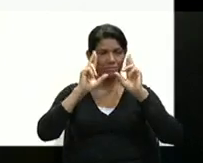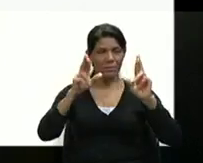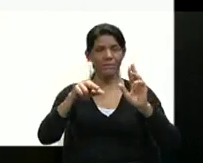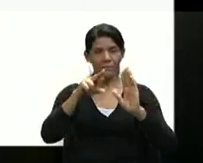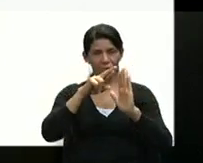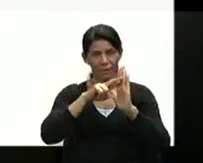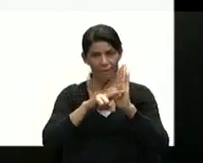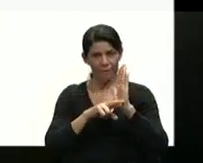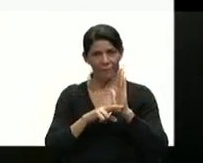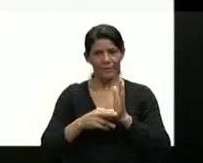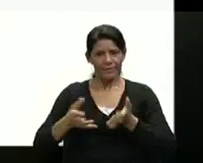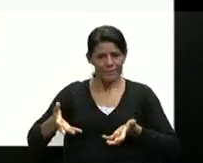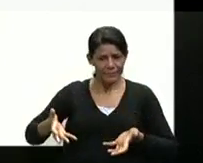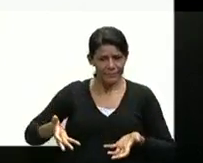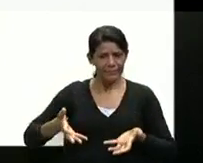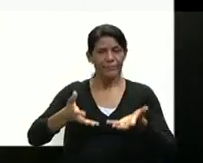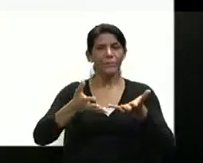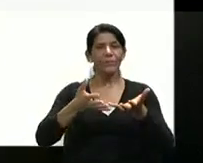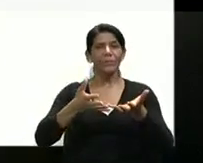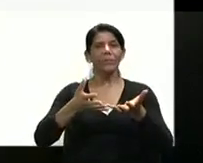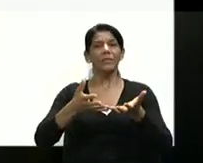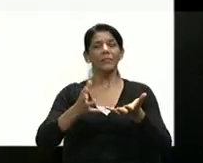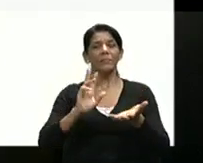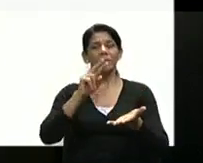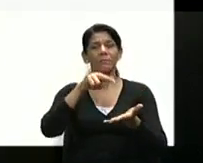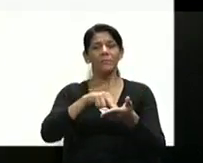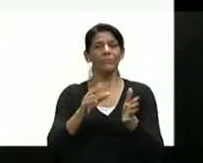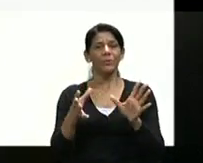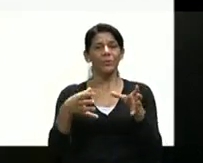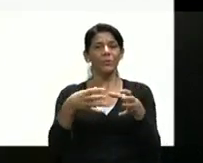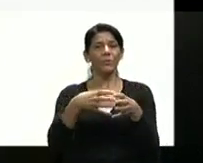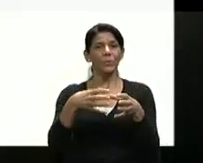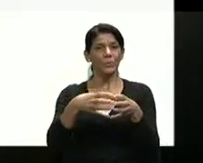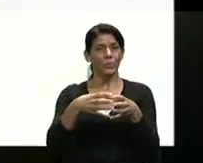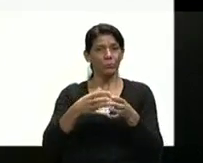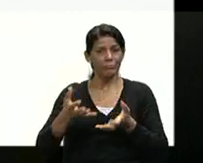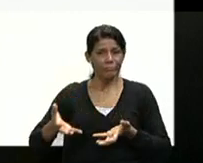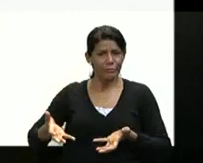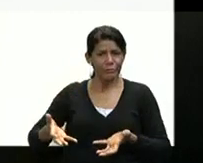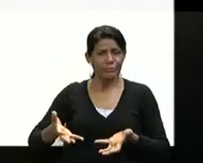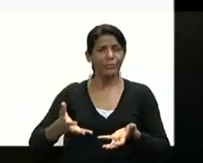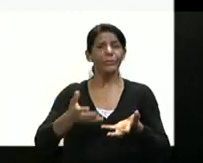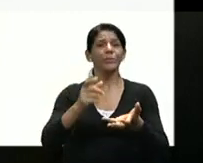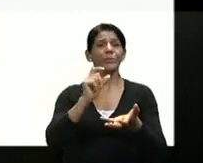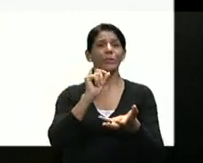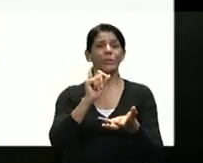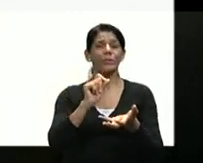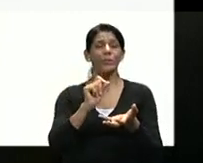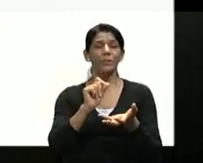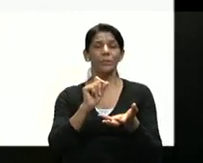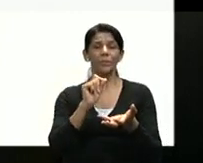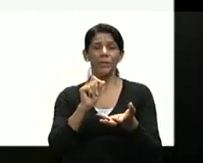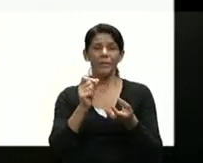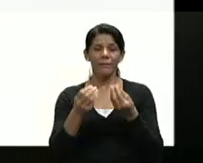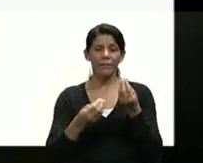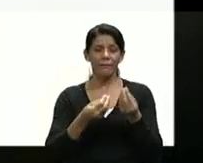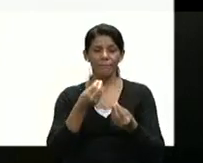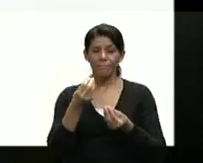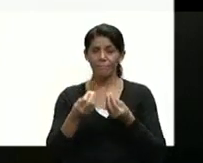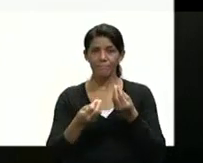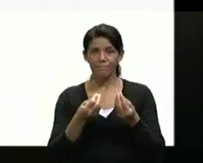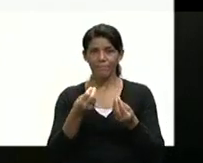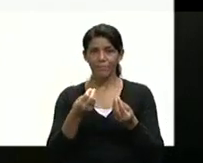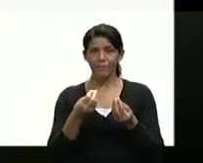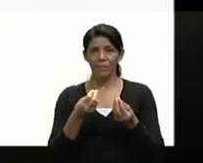regras, que estimulem a atuação em grupo, que estimulem os efeitos, né, de